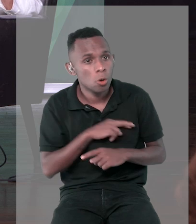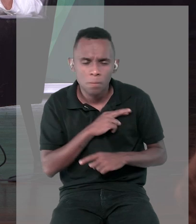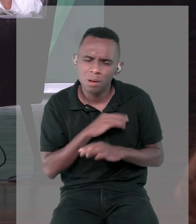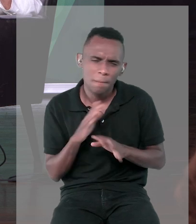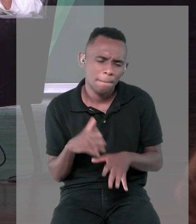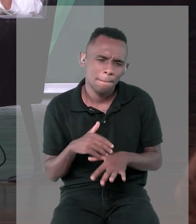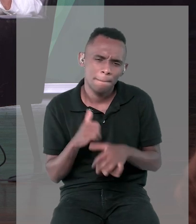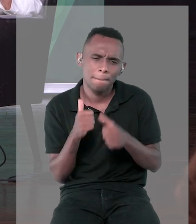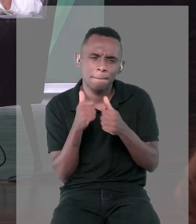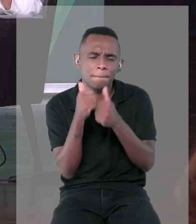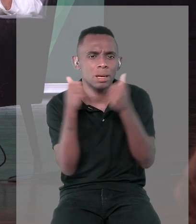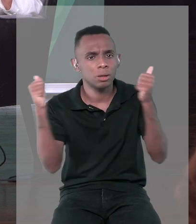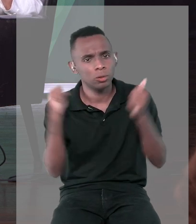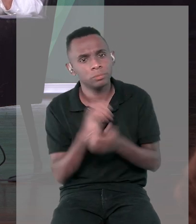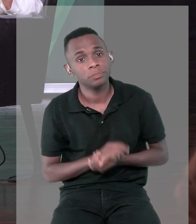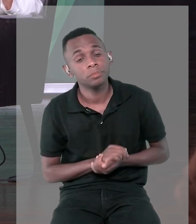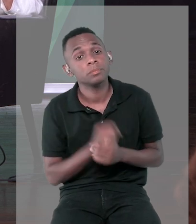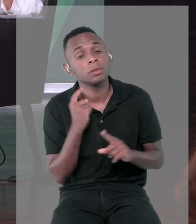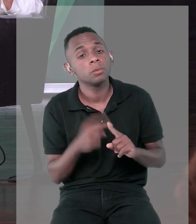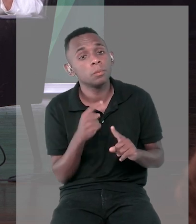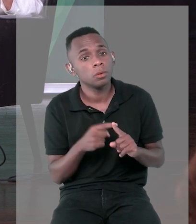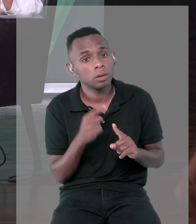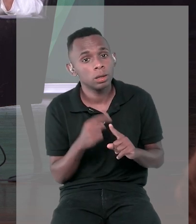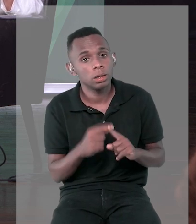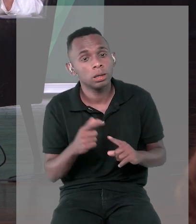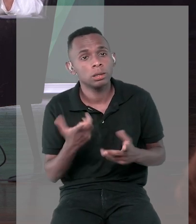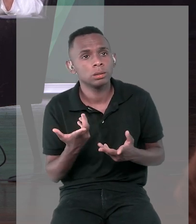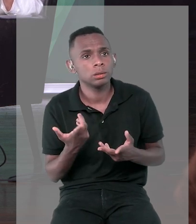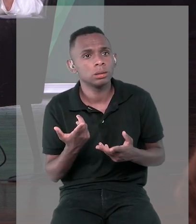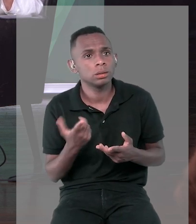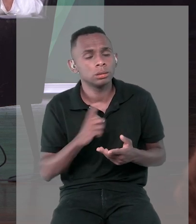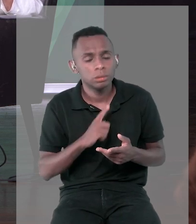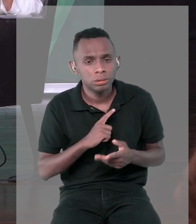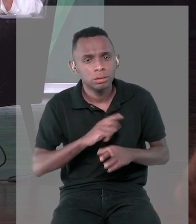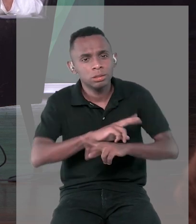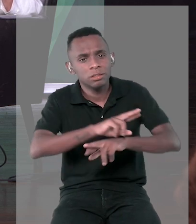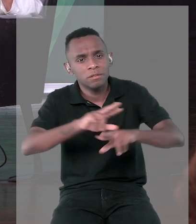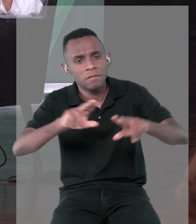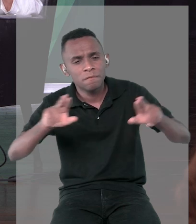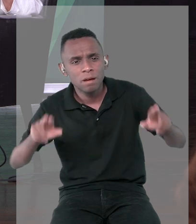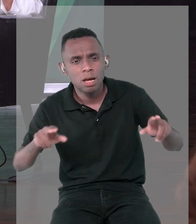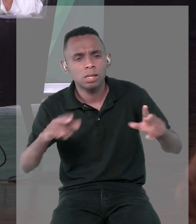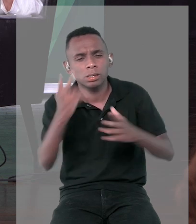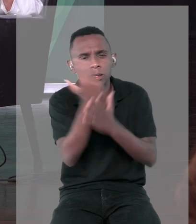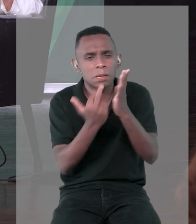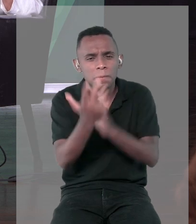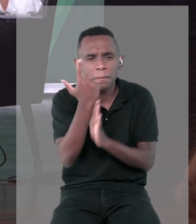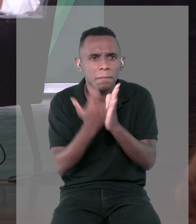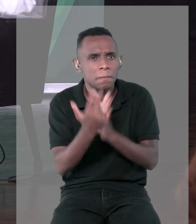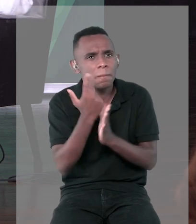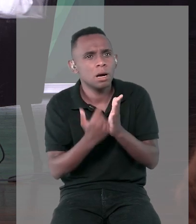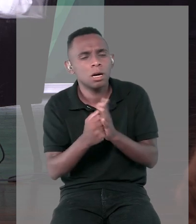para mim, é o melhor romance da Clarice, porque ele tem uma pujança de imagens que é uma coisa incrível.